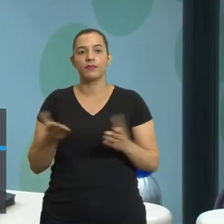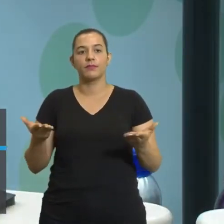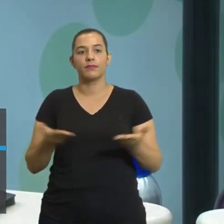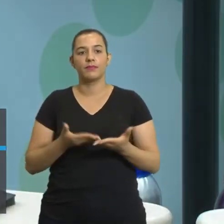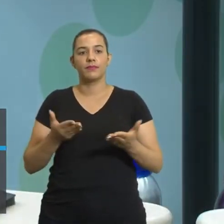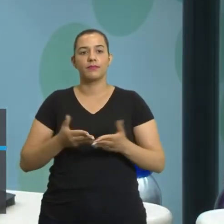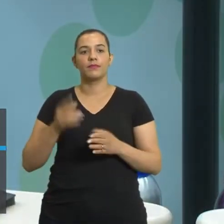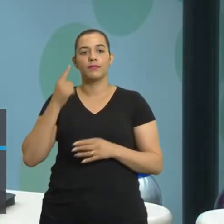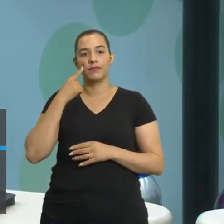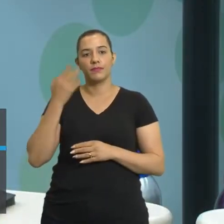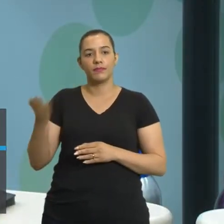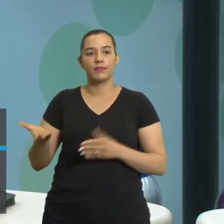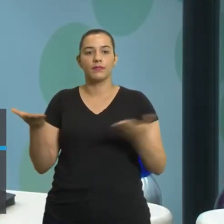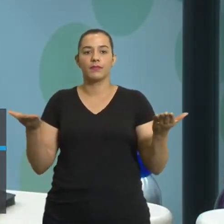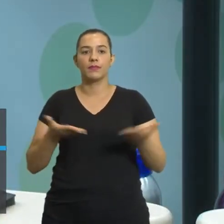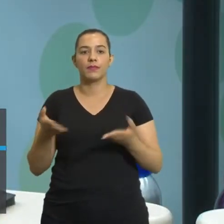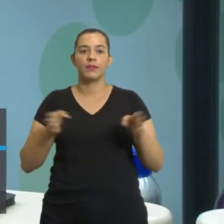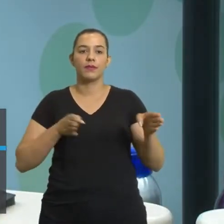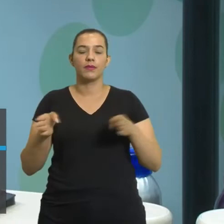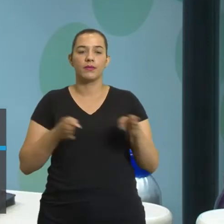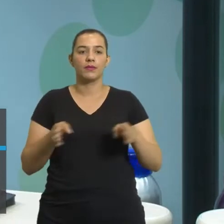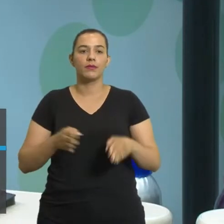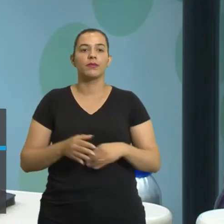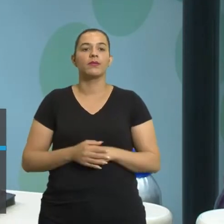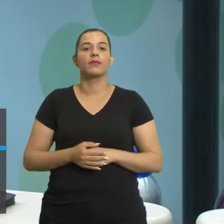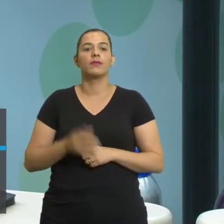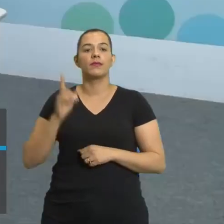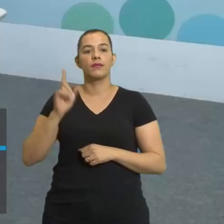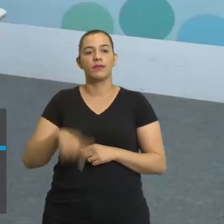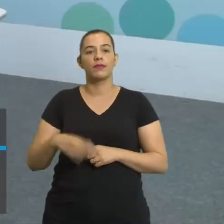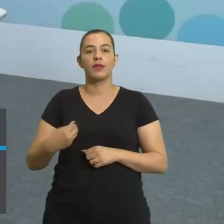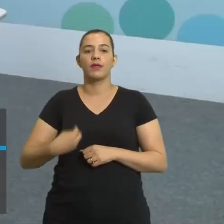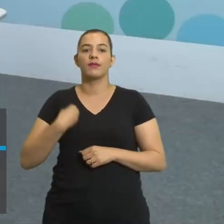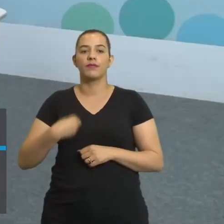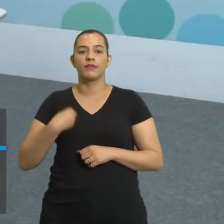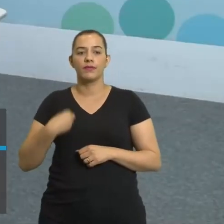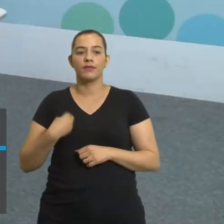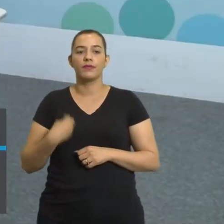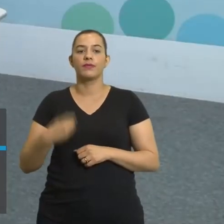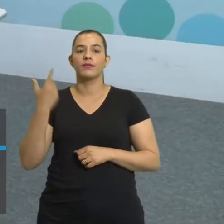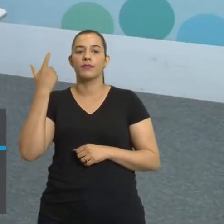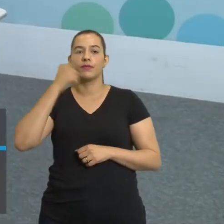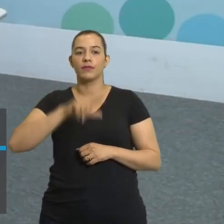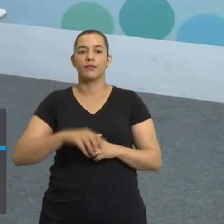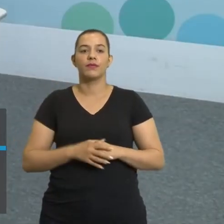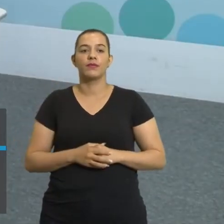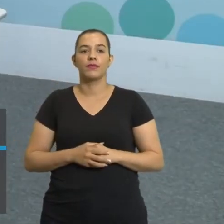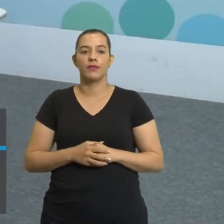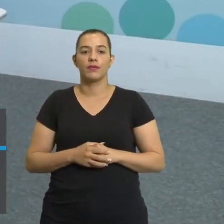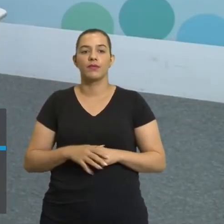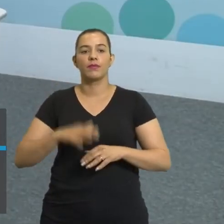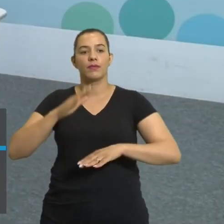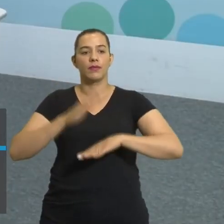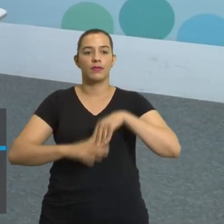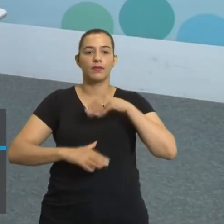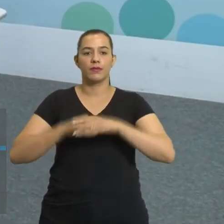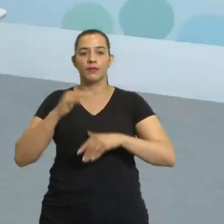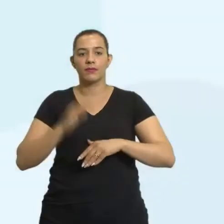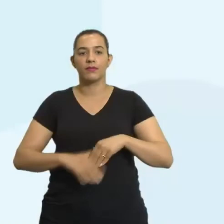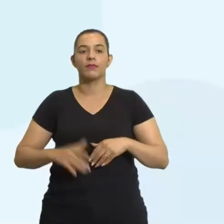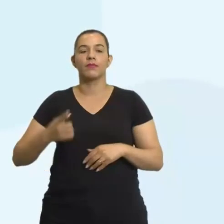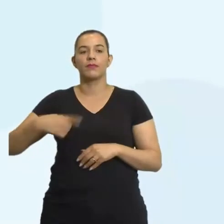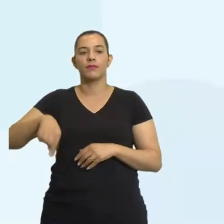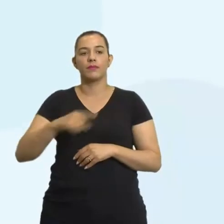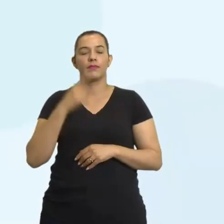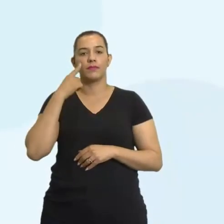nós passamos para um momento muito interessante, Carol, que é a vivência. Com certeza, é o momento mão na massa, né, gente? Pode